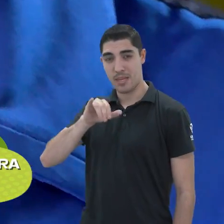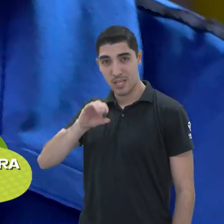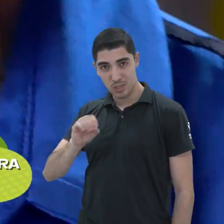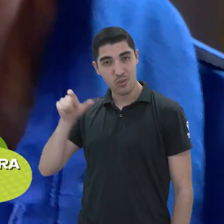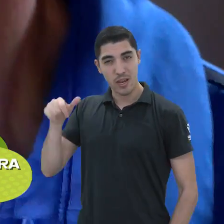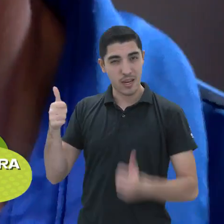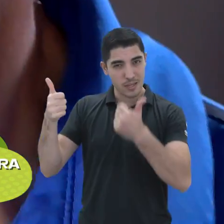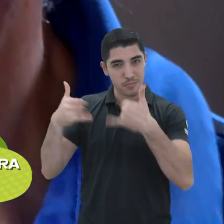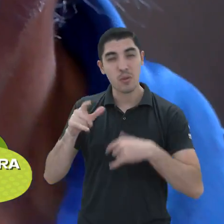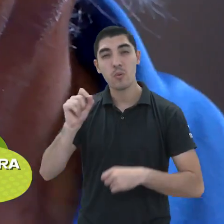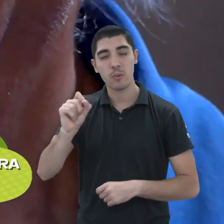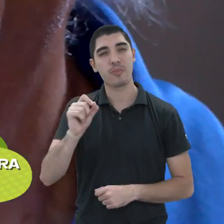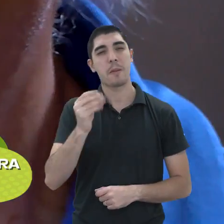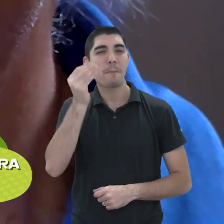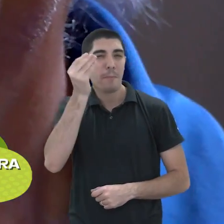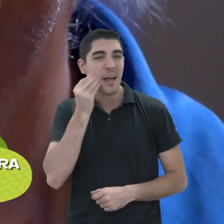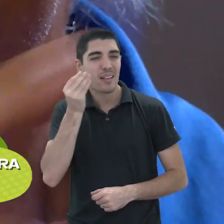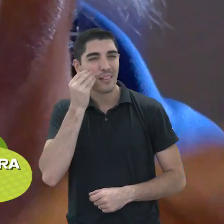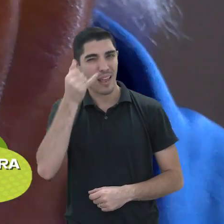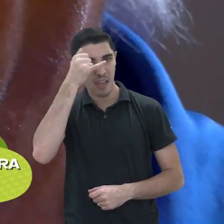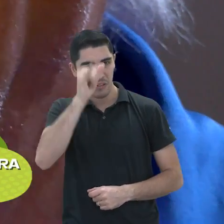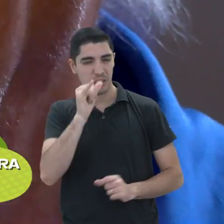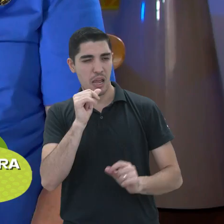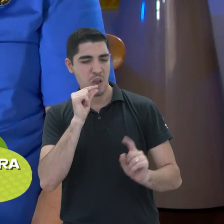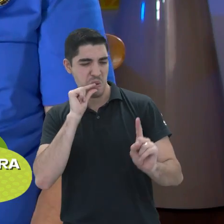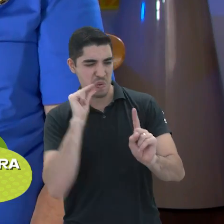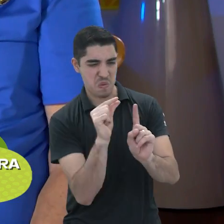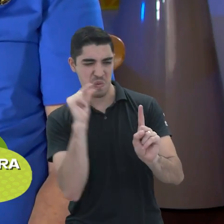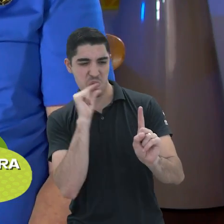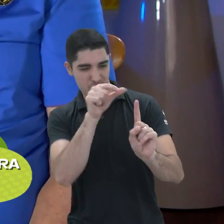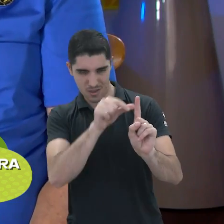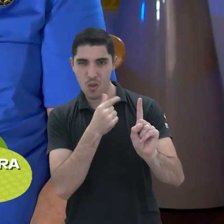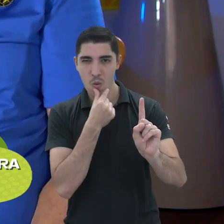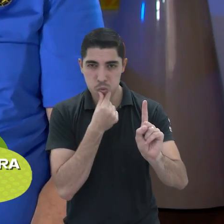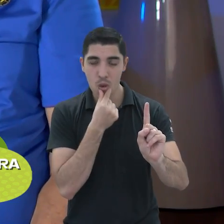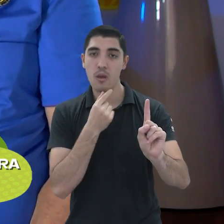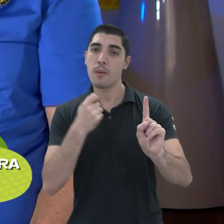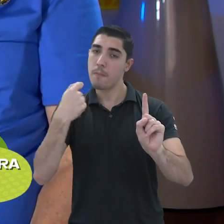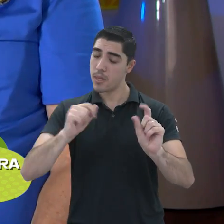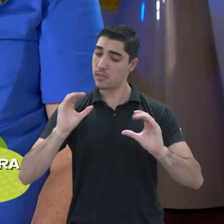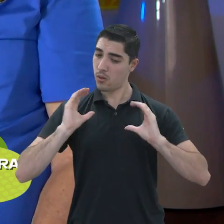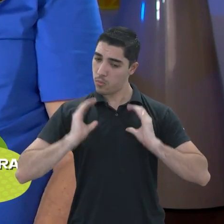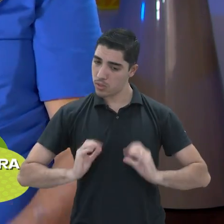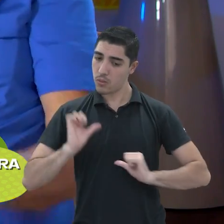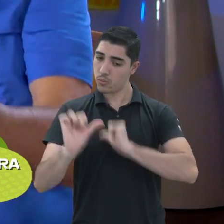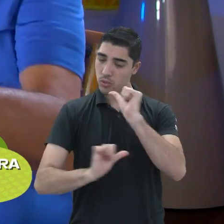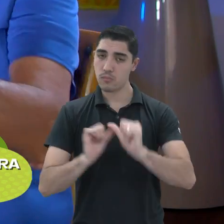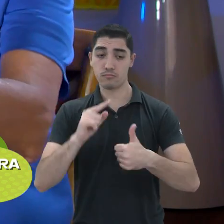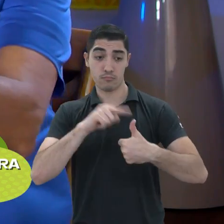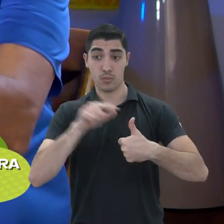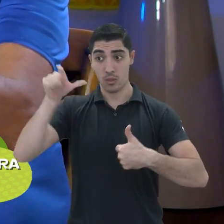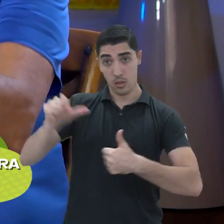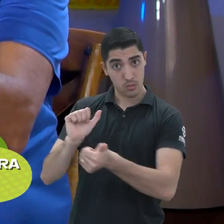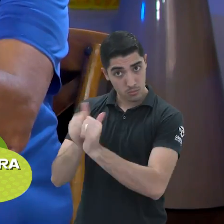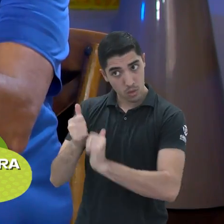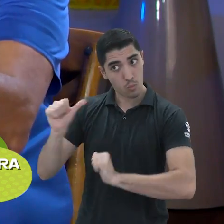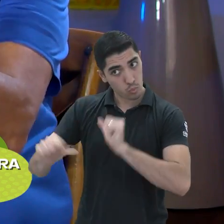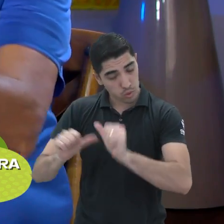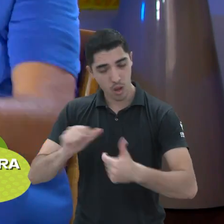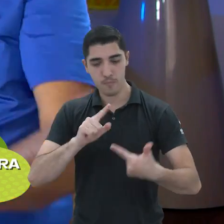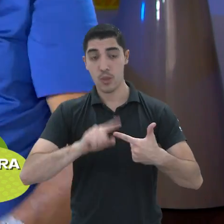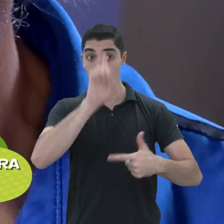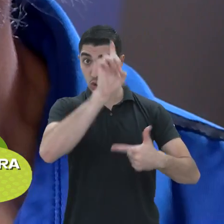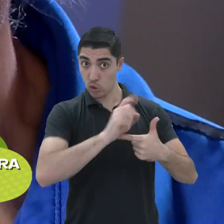acredita que, para diminuírem as críticas sobre o apitador, é preciso mudança de postura, tanto de